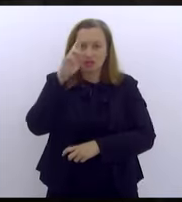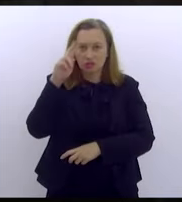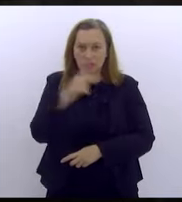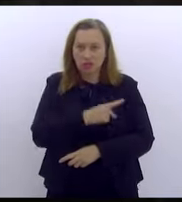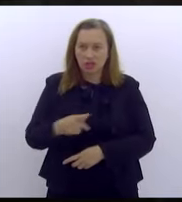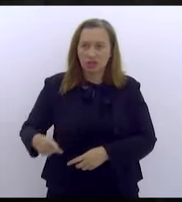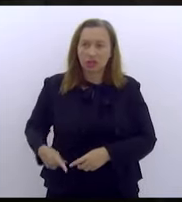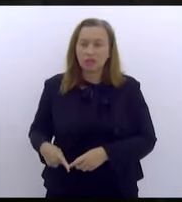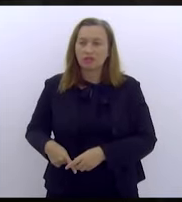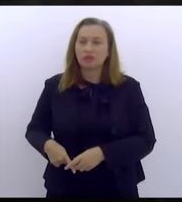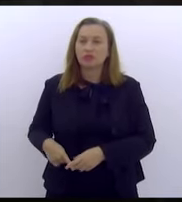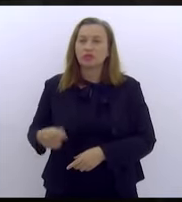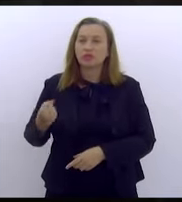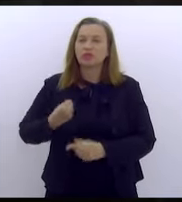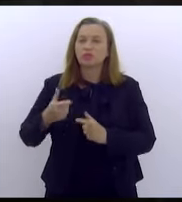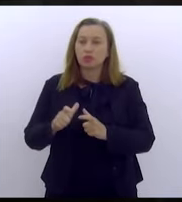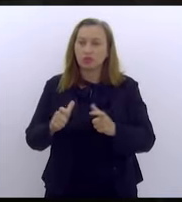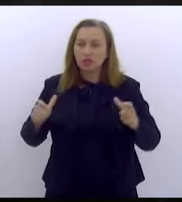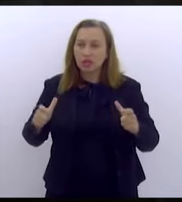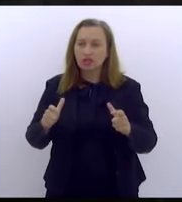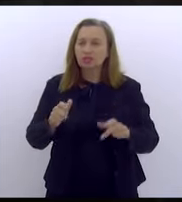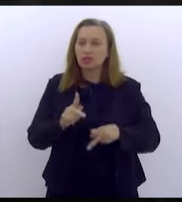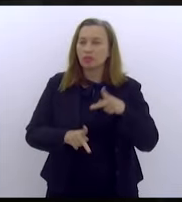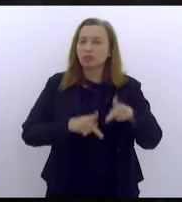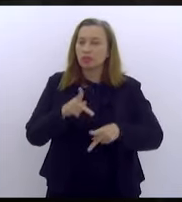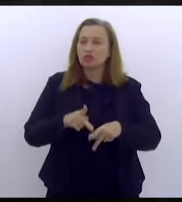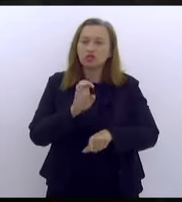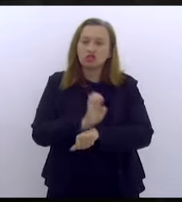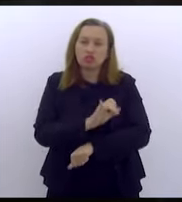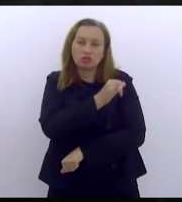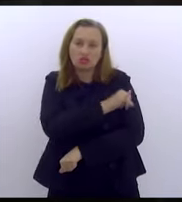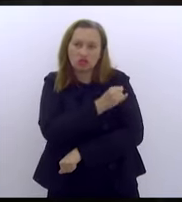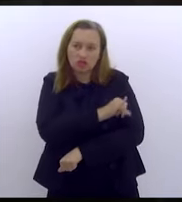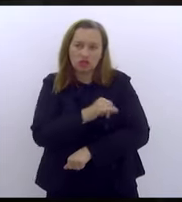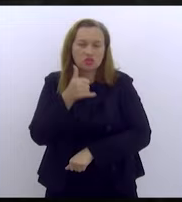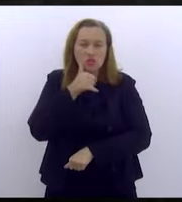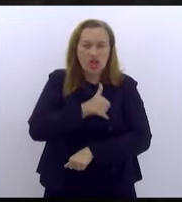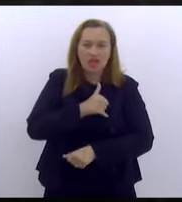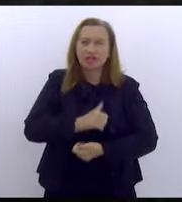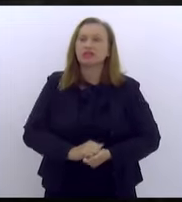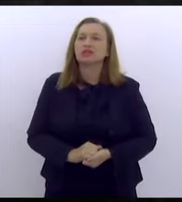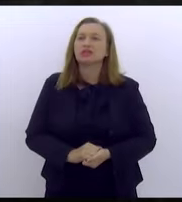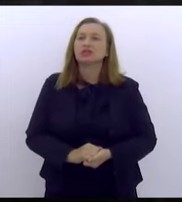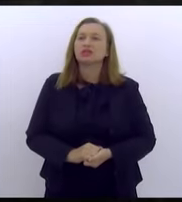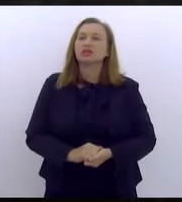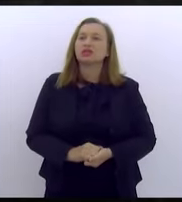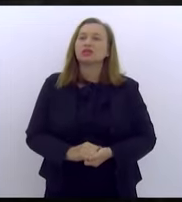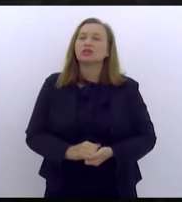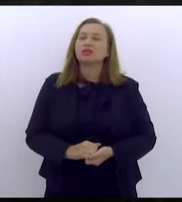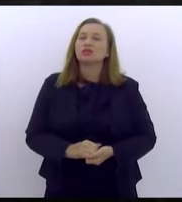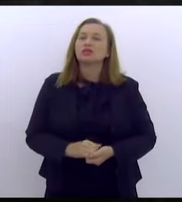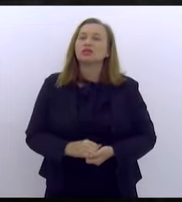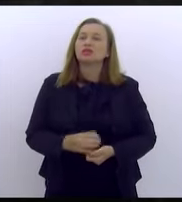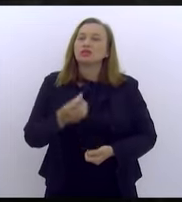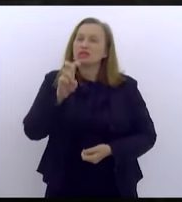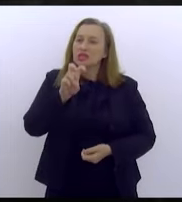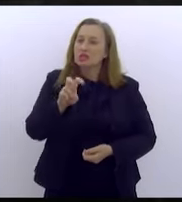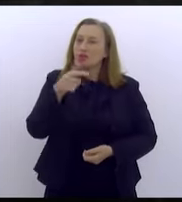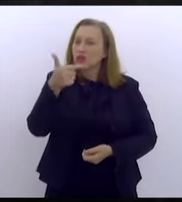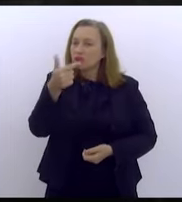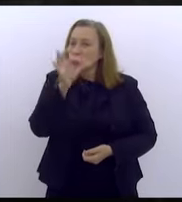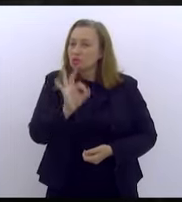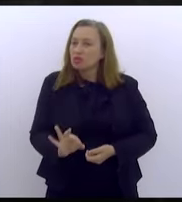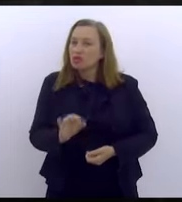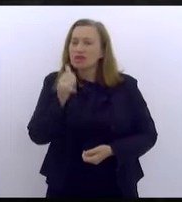presidente, é da maioria da população, inclusive do Estado do Rio de Janeiro, de mulheres. Somos mais, somos cerca de 52%